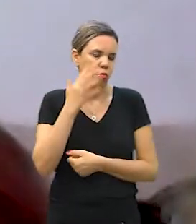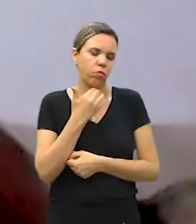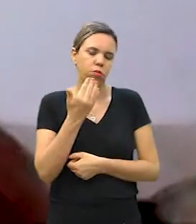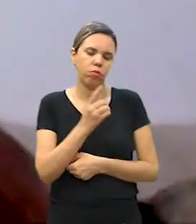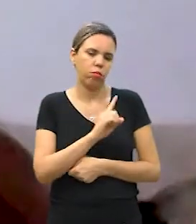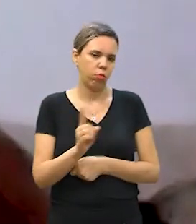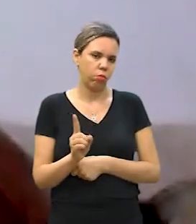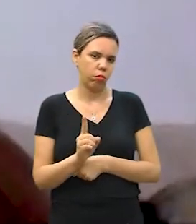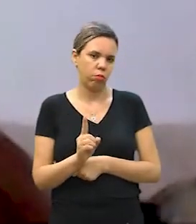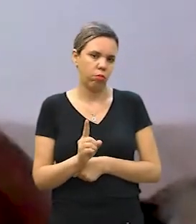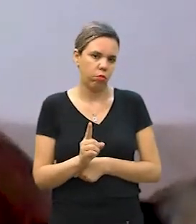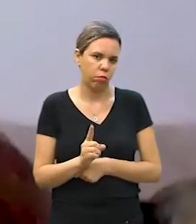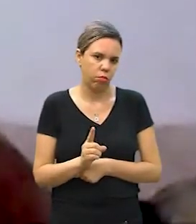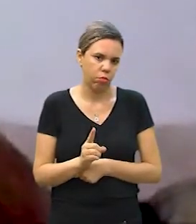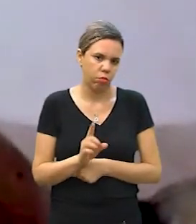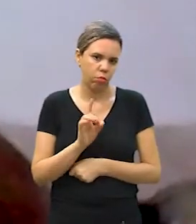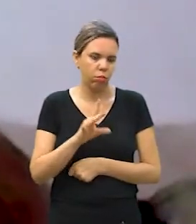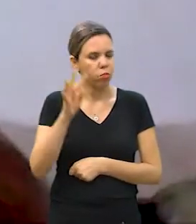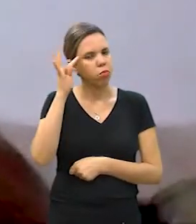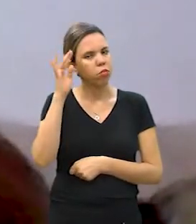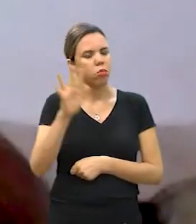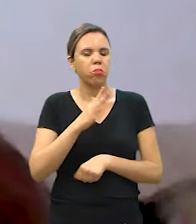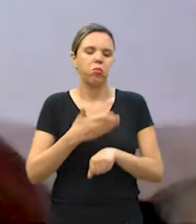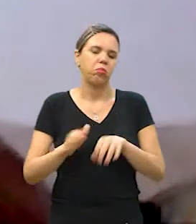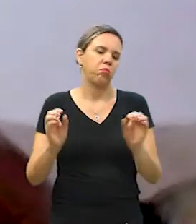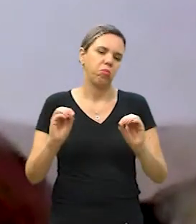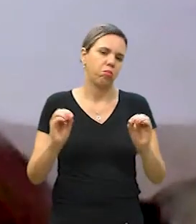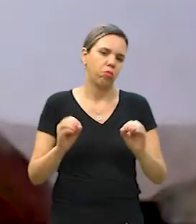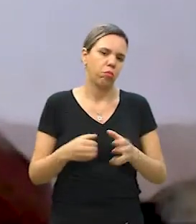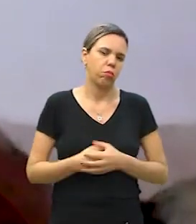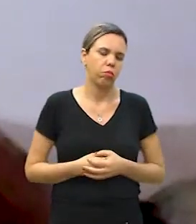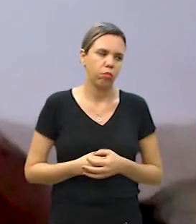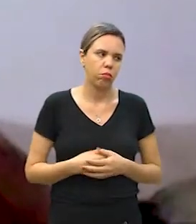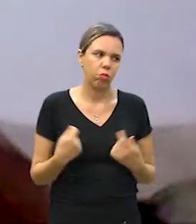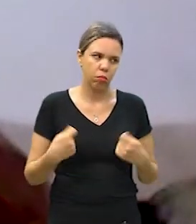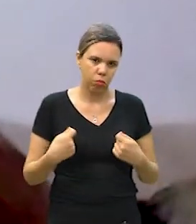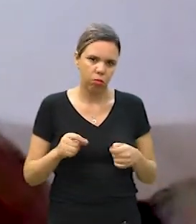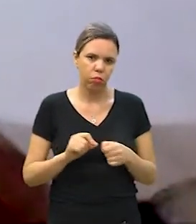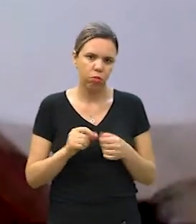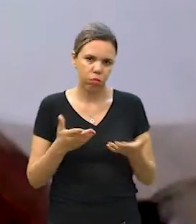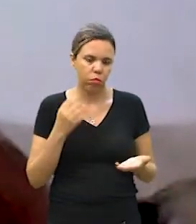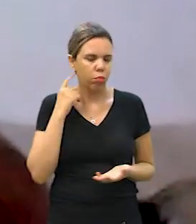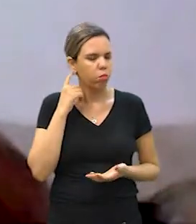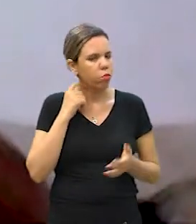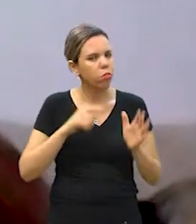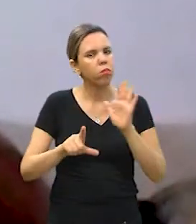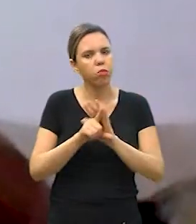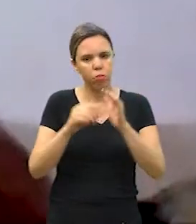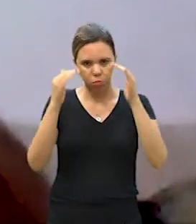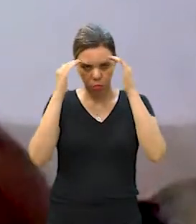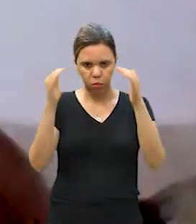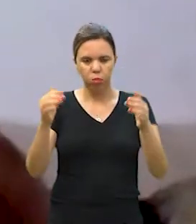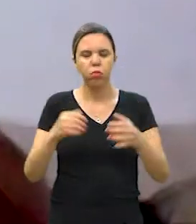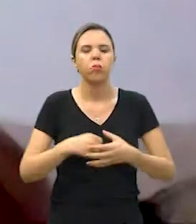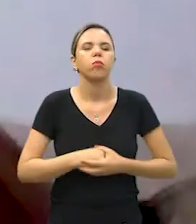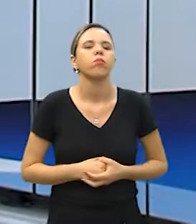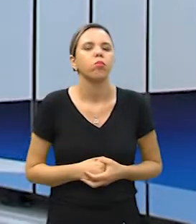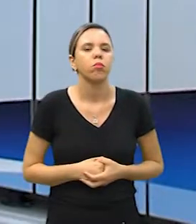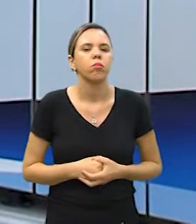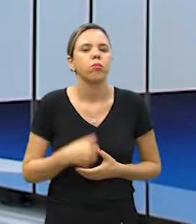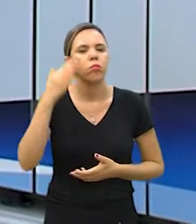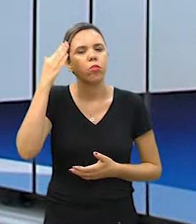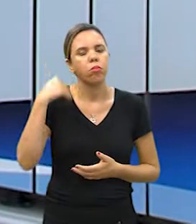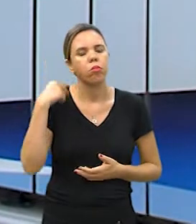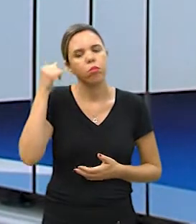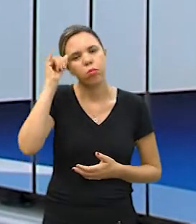é resolvido, né? Então, fica assim, só na teoria e na prática, não. Então, precisamos fazer aí que as leis sejam cumpridas.